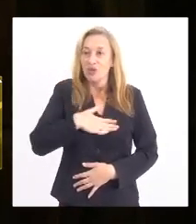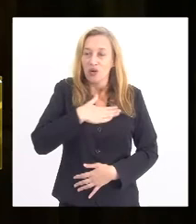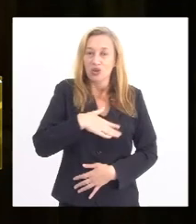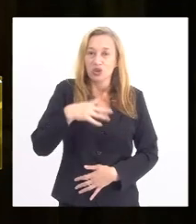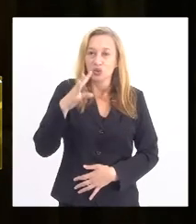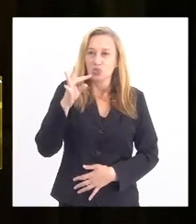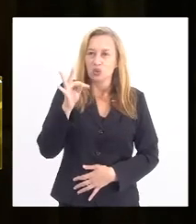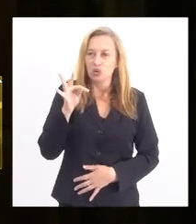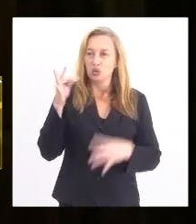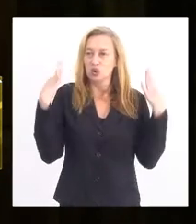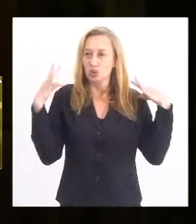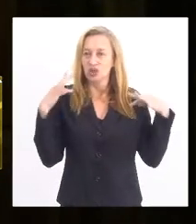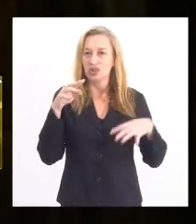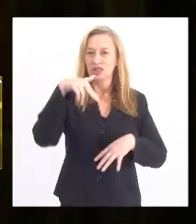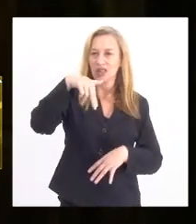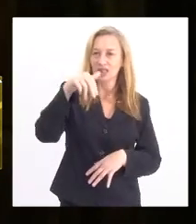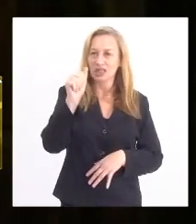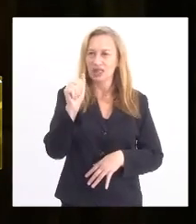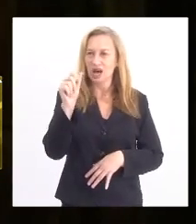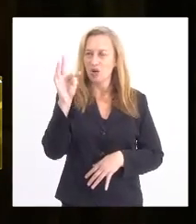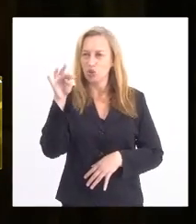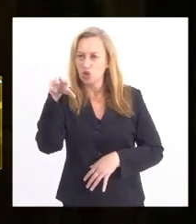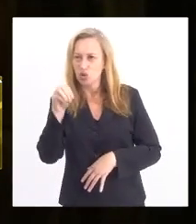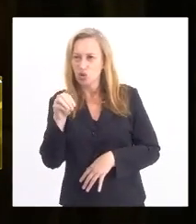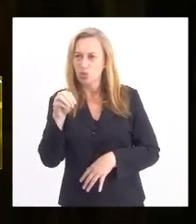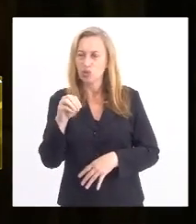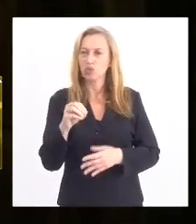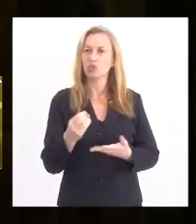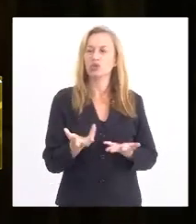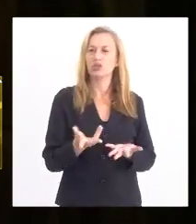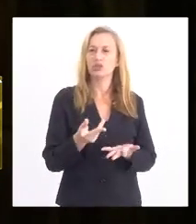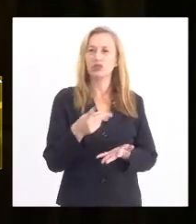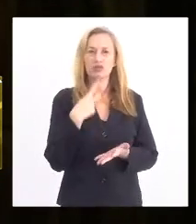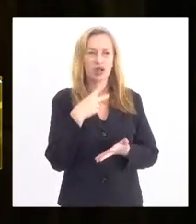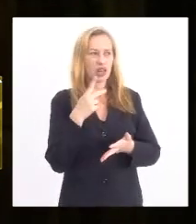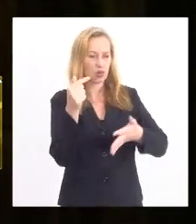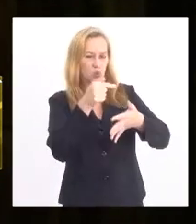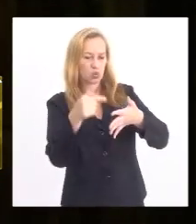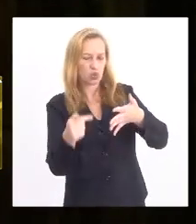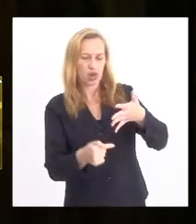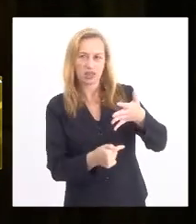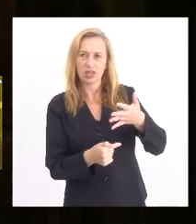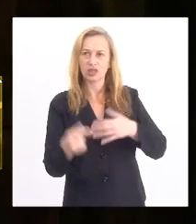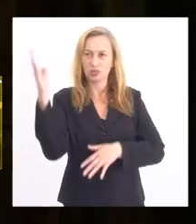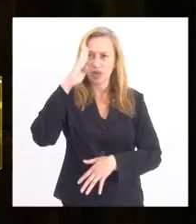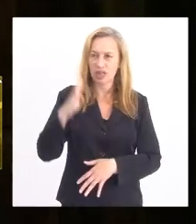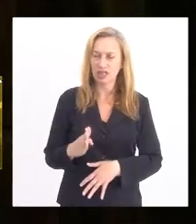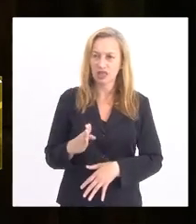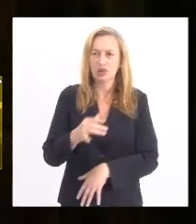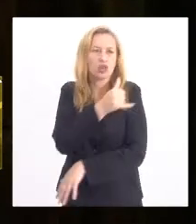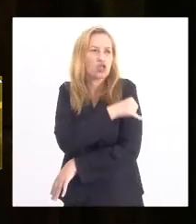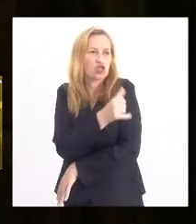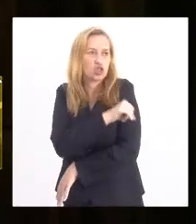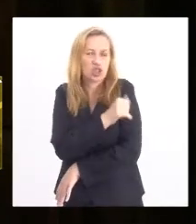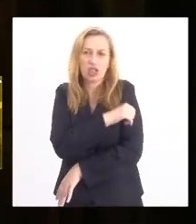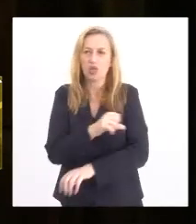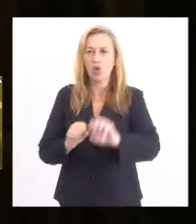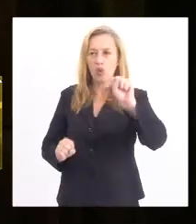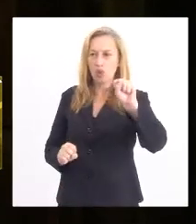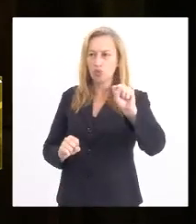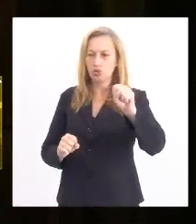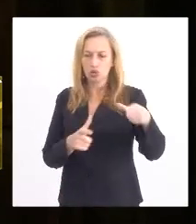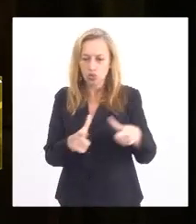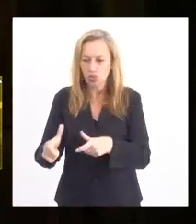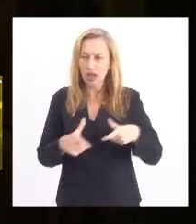Acabei de lhe entregar aqui agora os pontos de naufrágio do Brasil no qual Rio de Janeiro foi contemplado com oito pontos